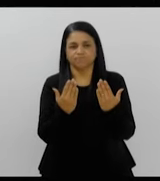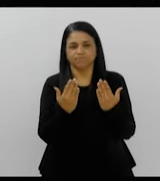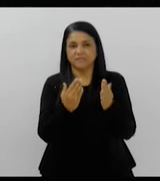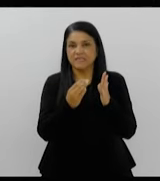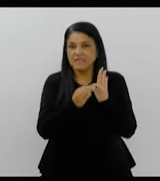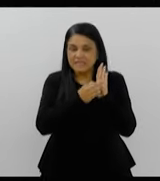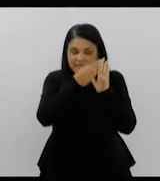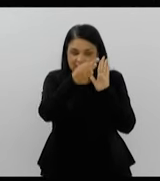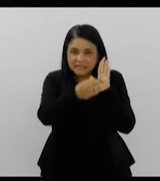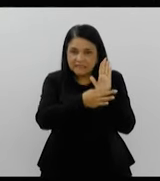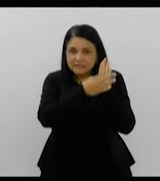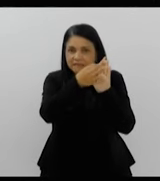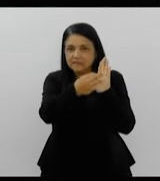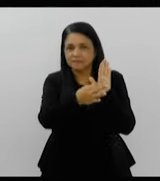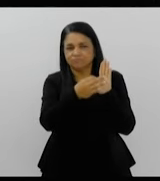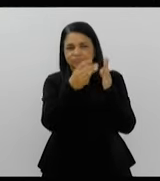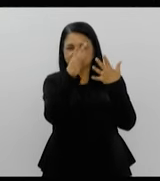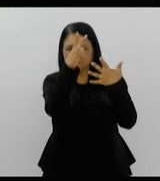criteriosa